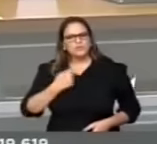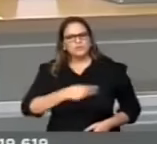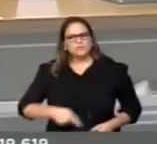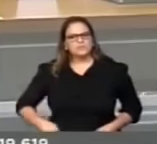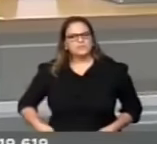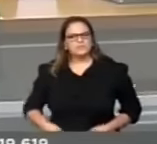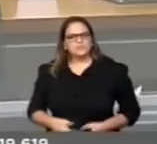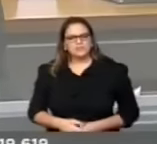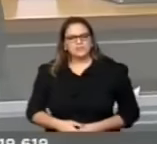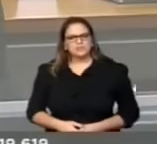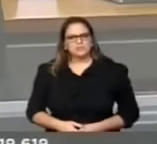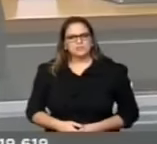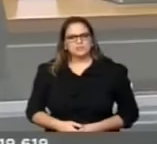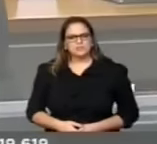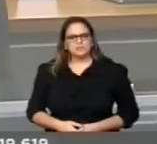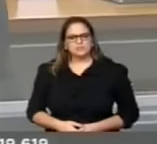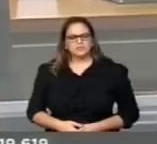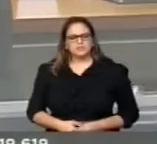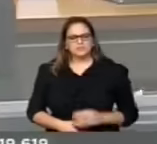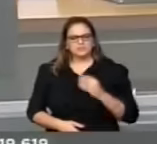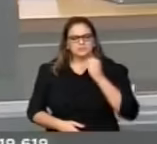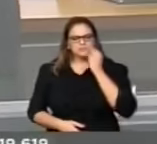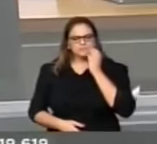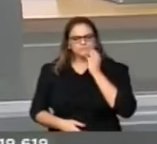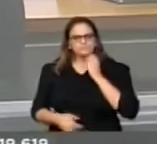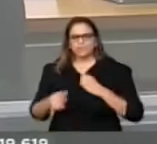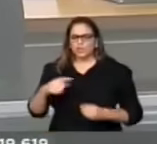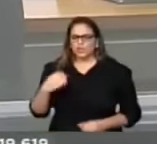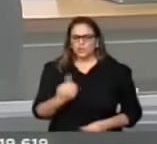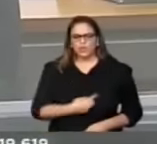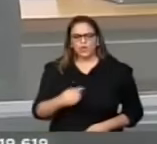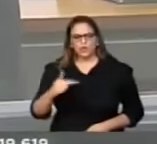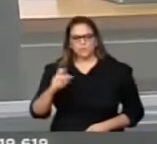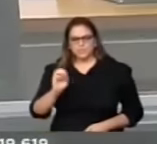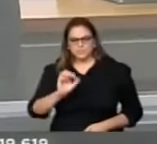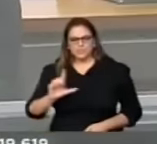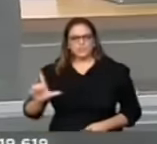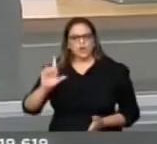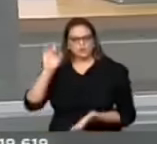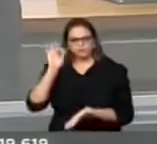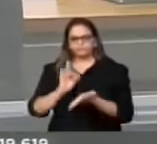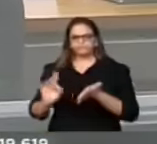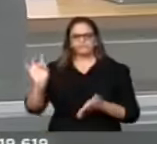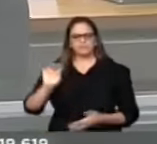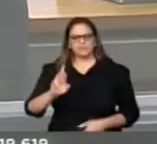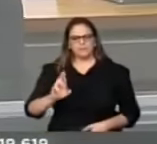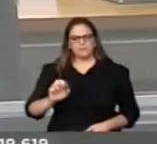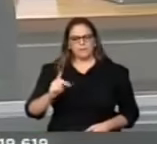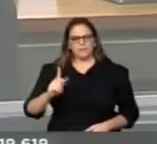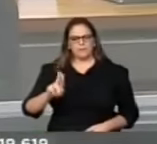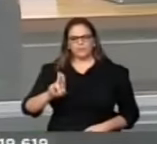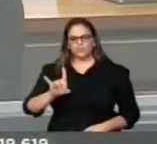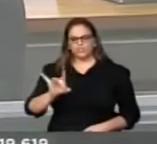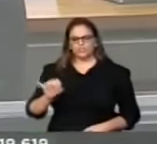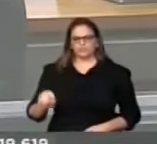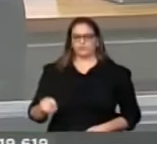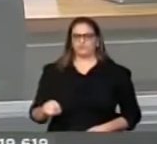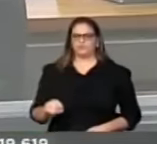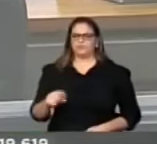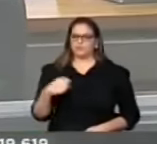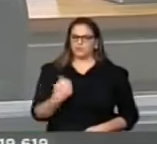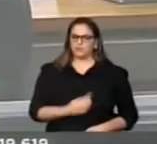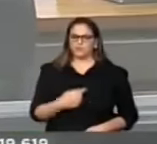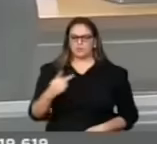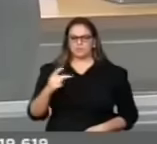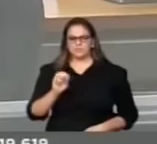frente desse processo. Nós repudiamos, nós do PSOL repudiamos, e teve que partir do PSOL. Um partido de